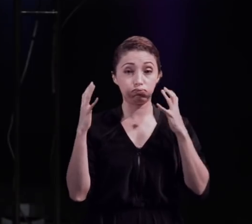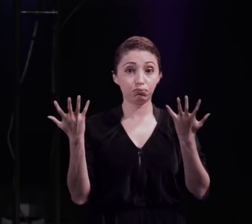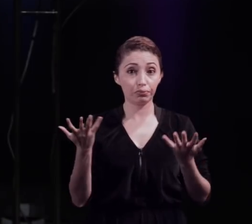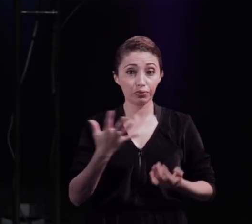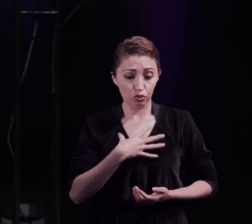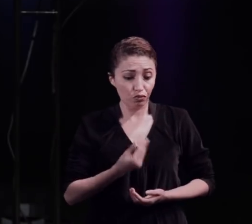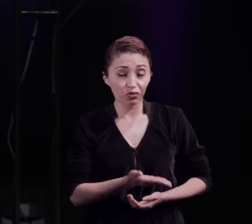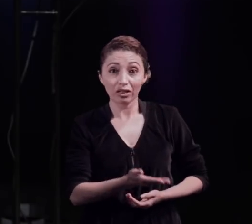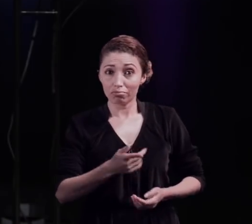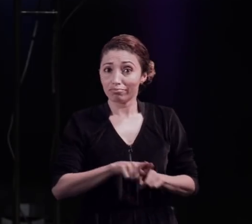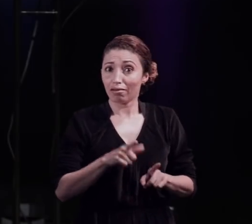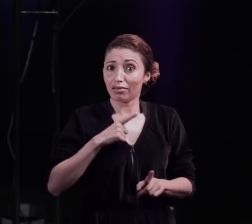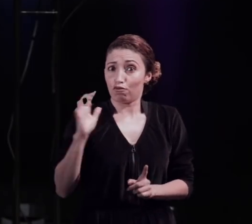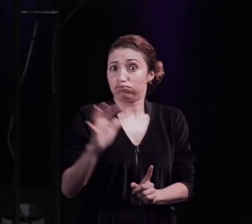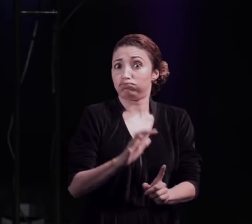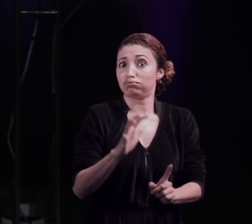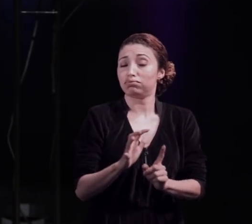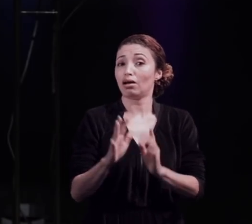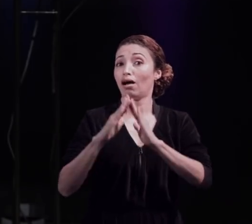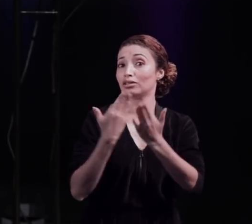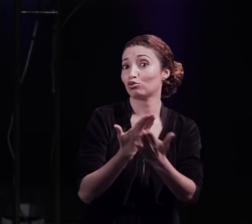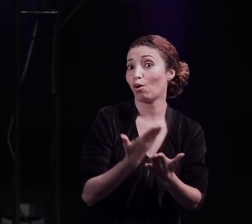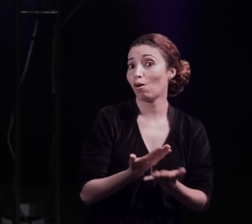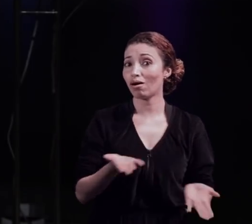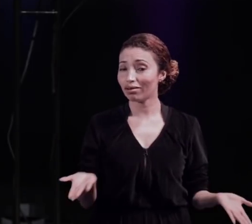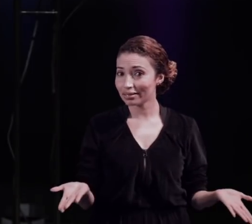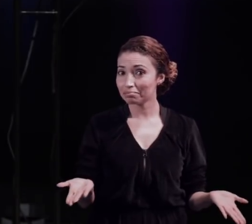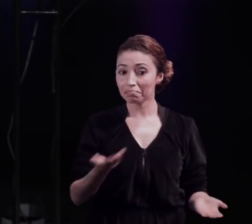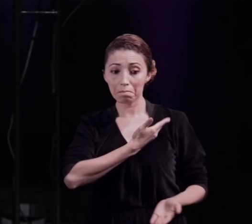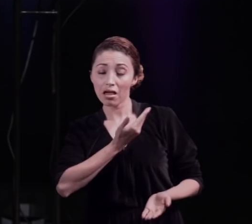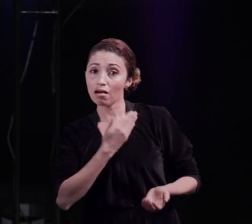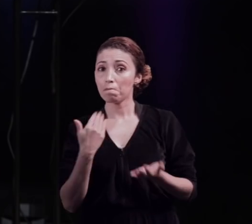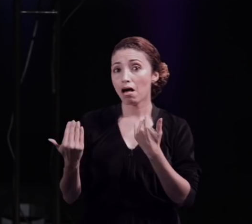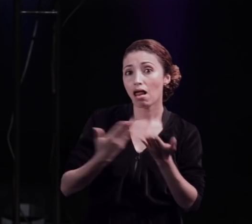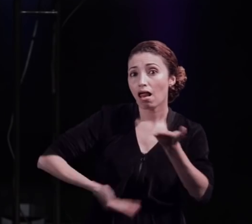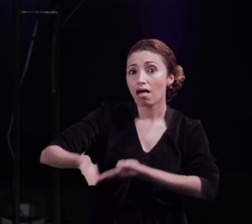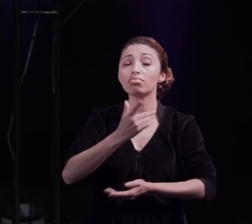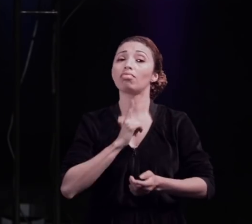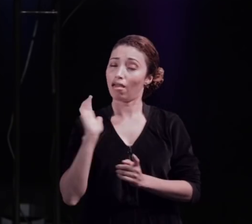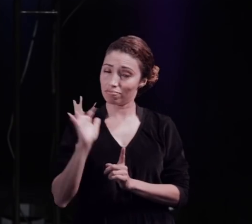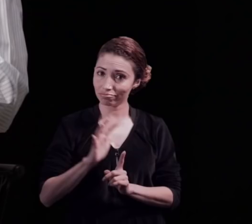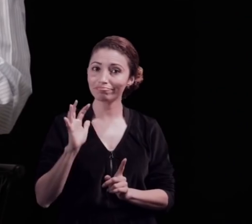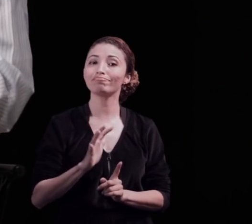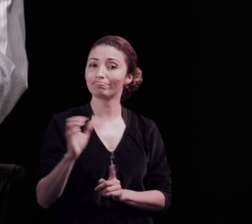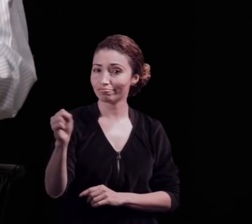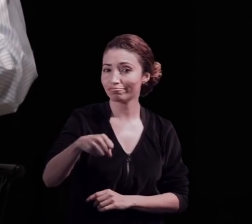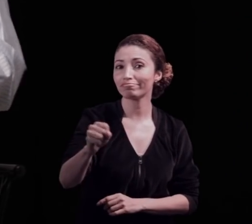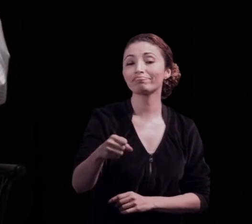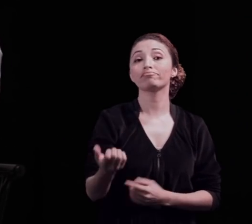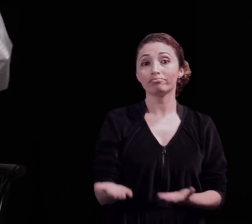seus filhos sofrem, na escola, no relacionamento com amigos. Somos pressionados